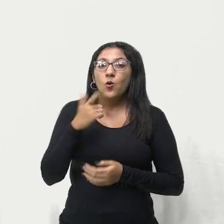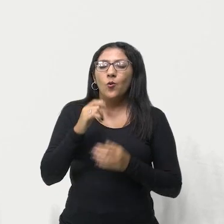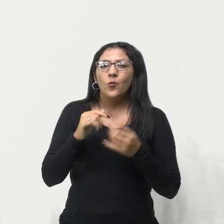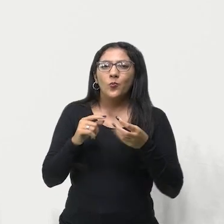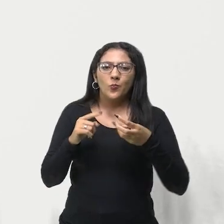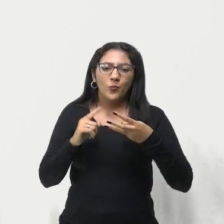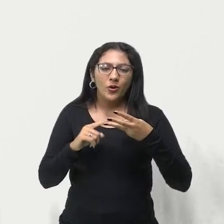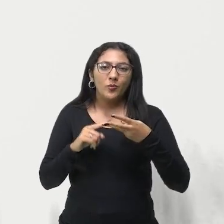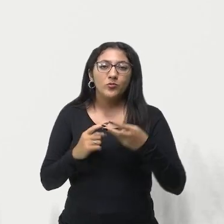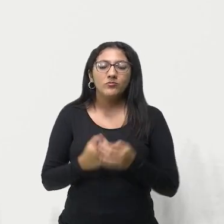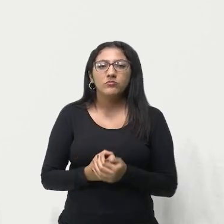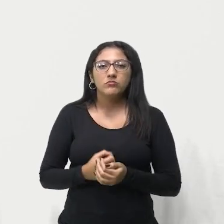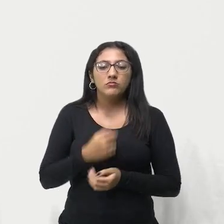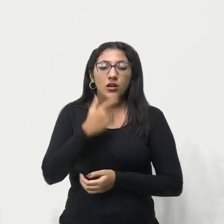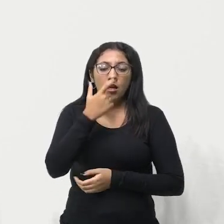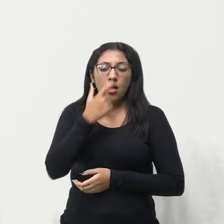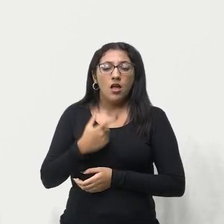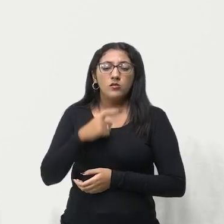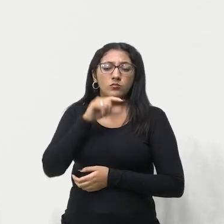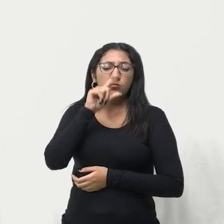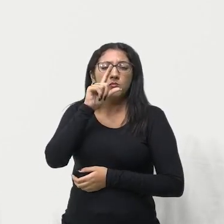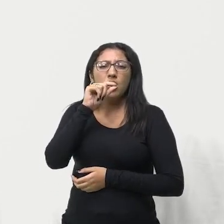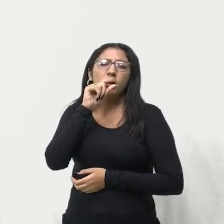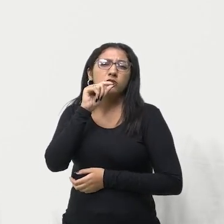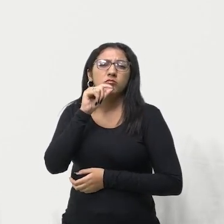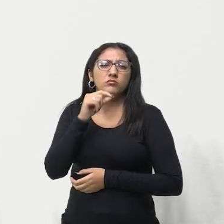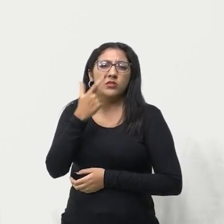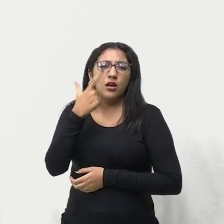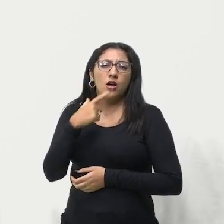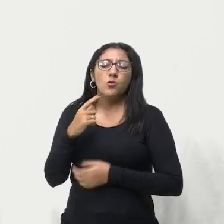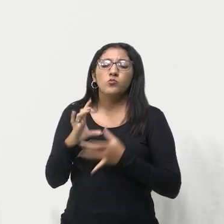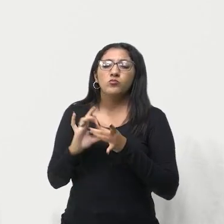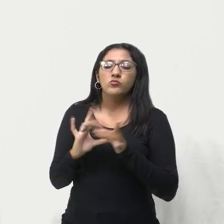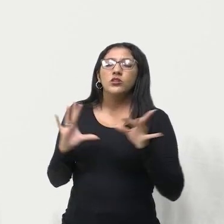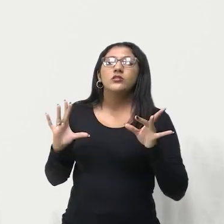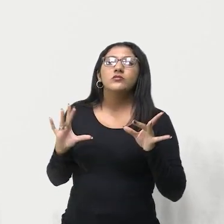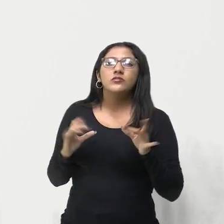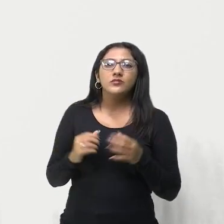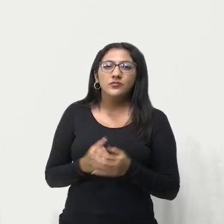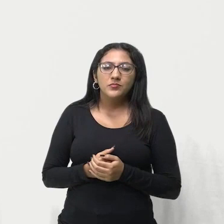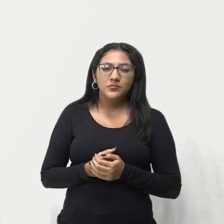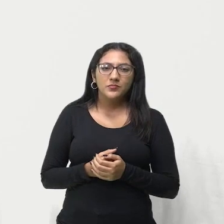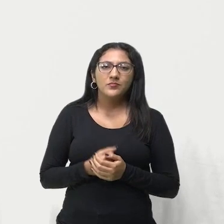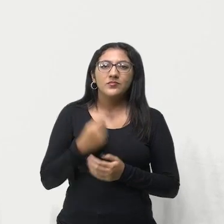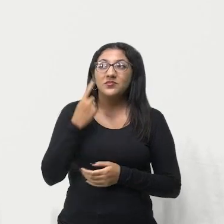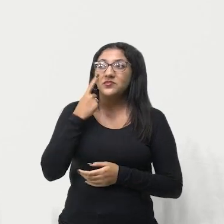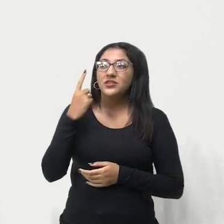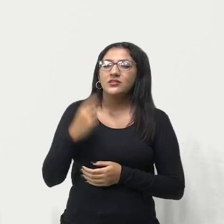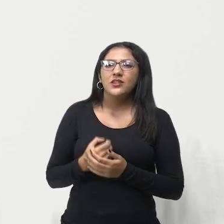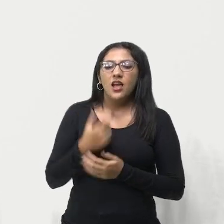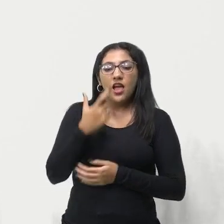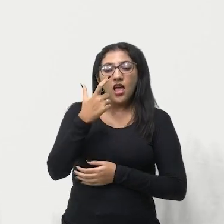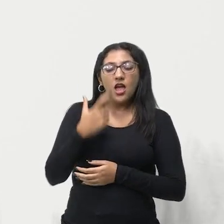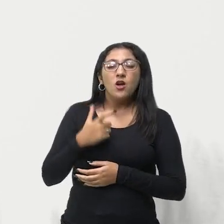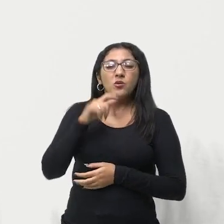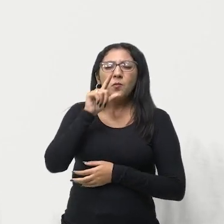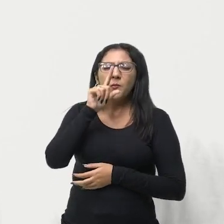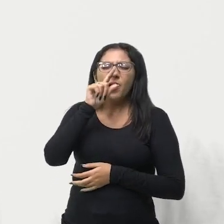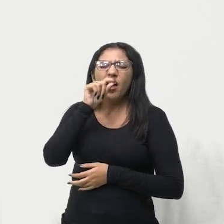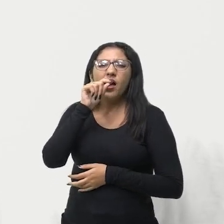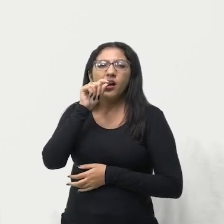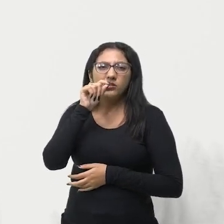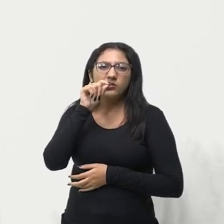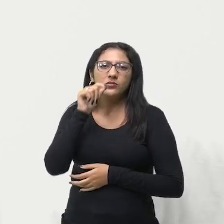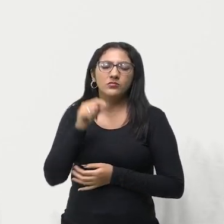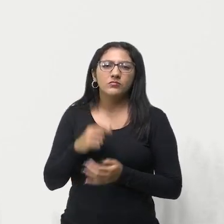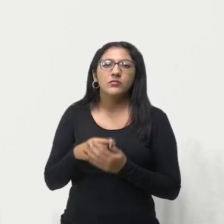pessoal? Olha o outro exemplo. Eu sou um pássaro livre. No caso aqui, eu poderia até parar aqui, né? Eu sou um pássaro. E